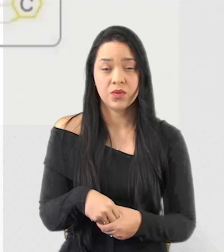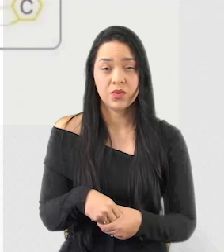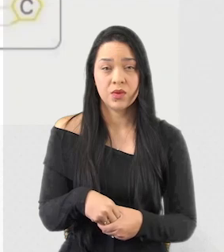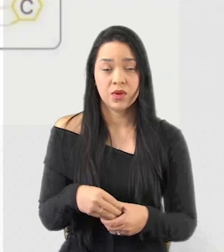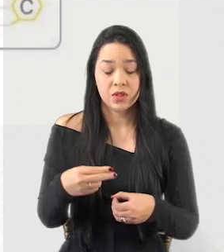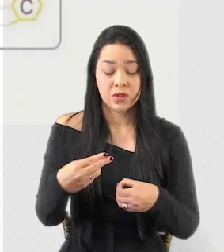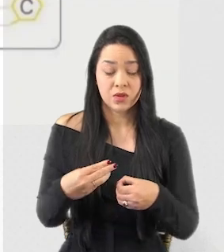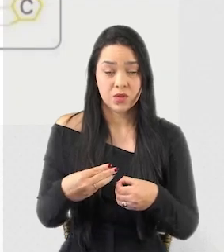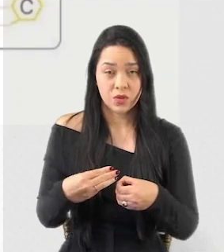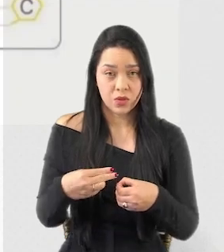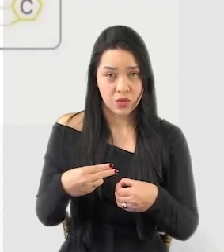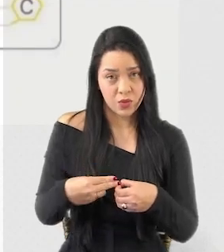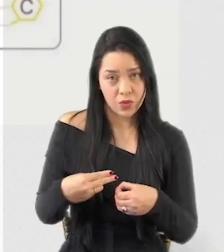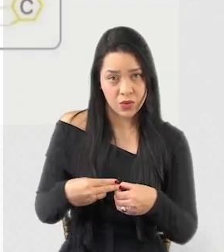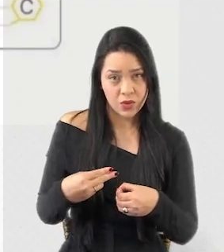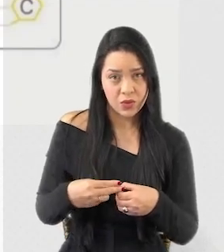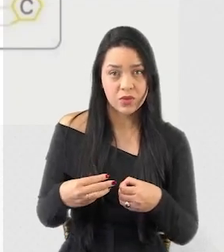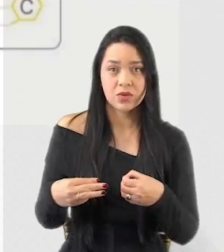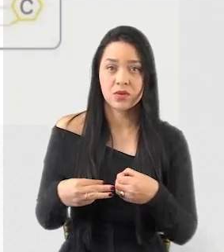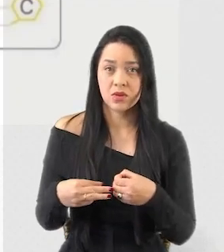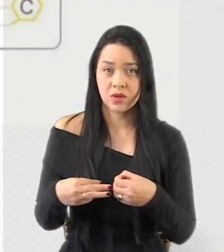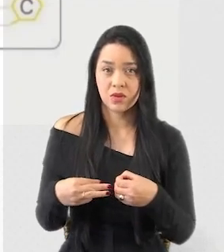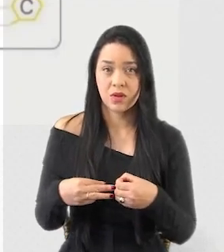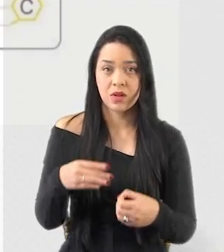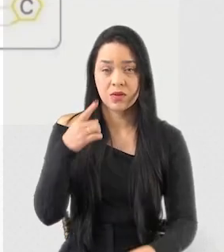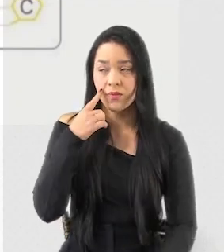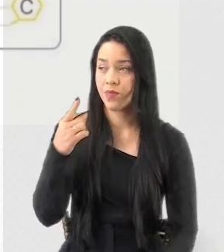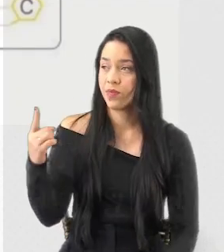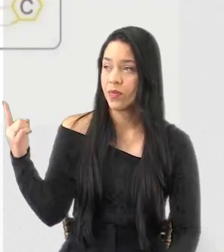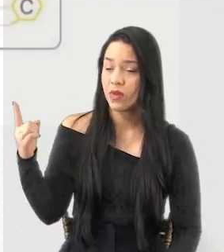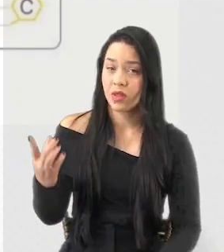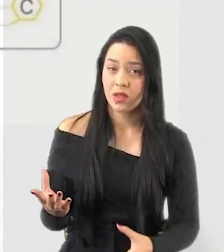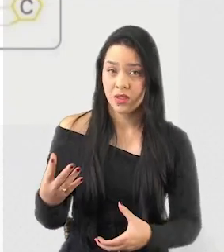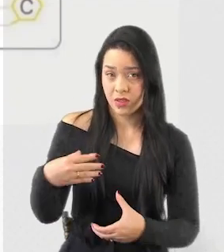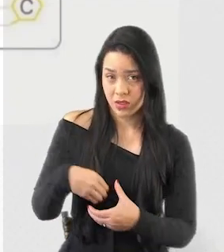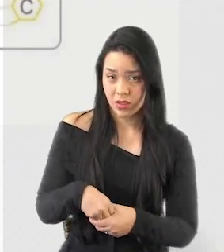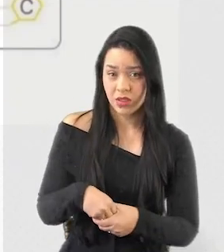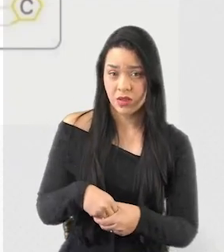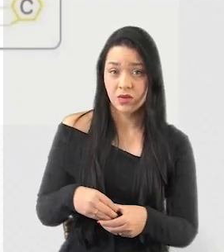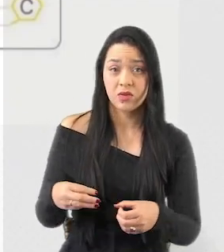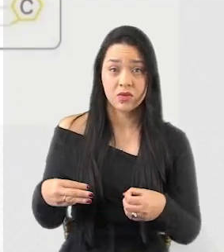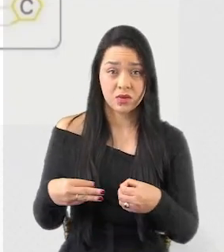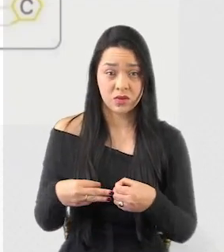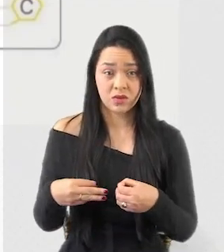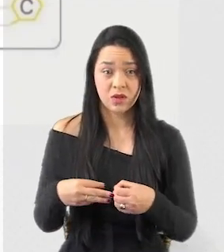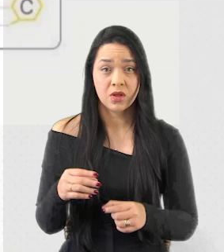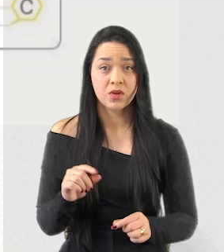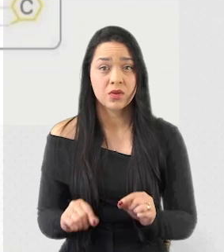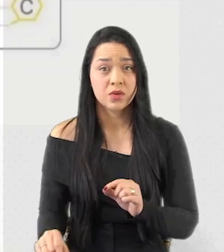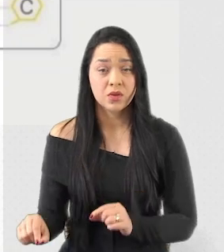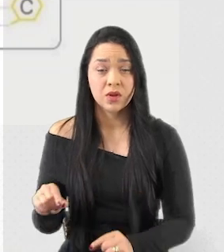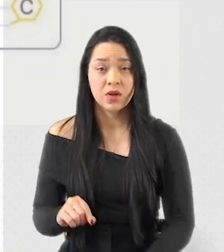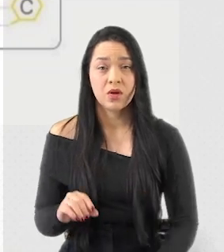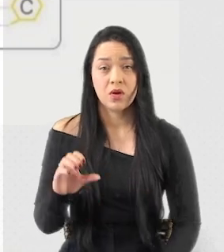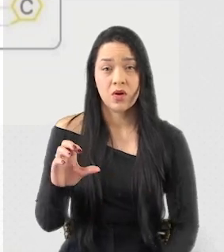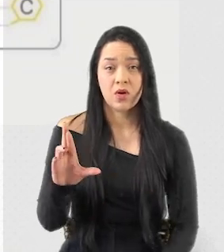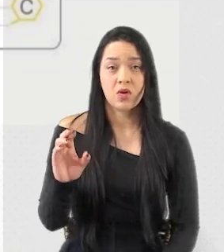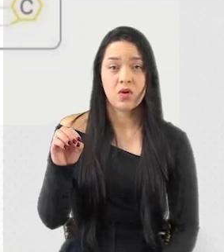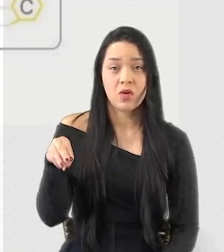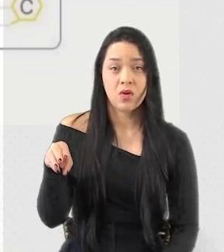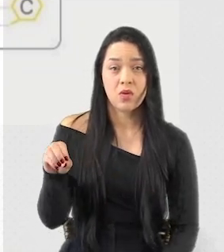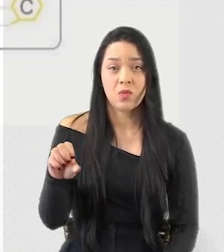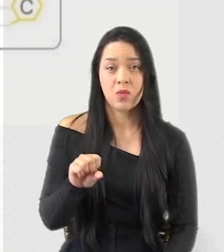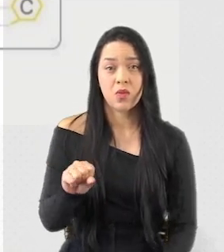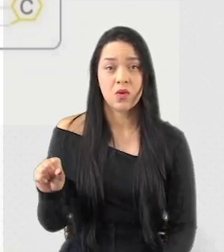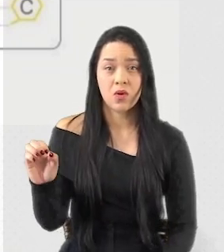vocês podem ver aqui, ó, nessa figura. Ele está dentro desse núcleo celular na forma de cromossomos, né, na